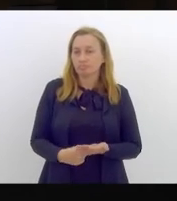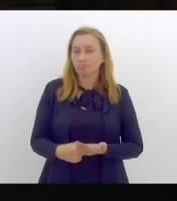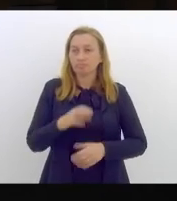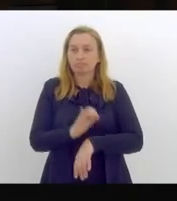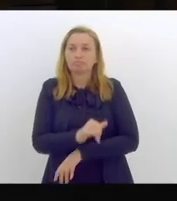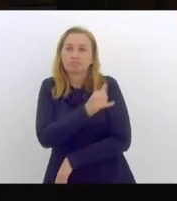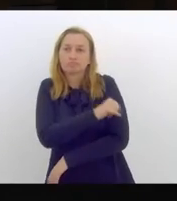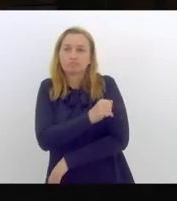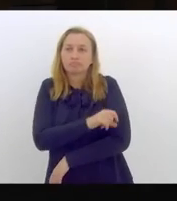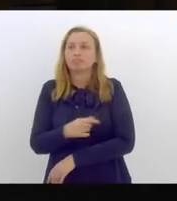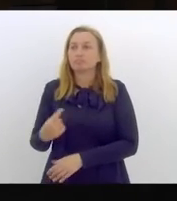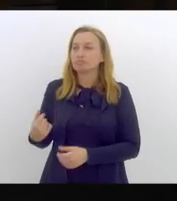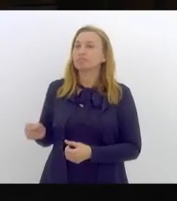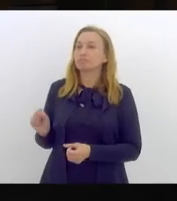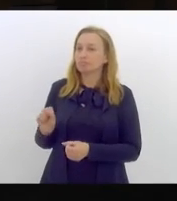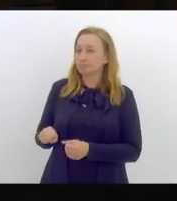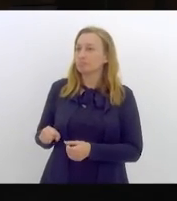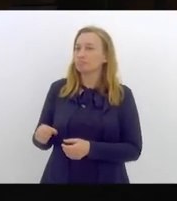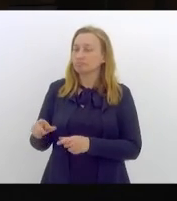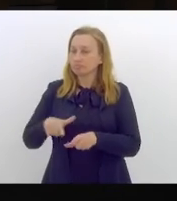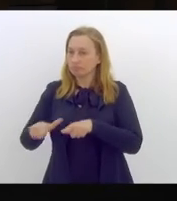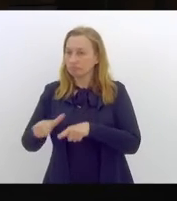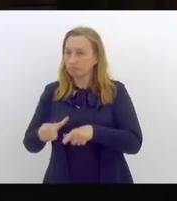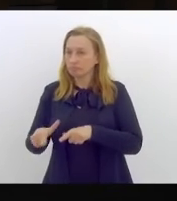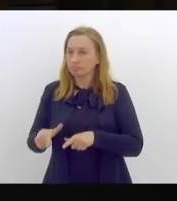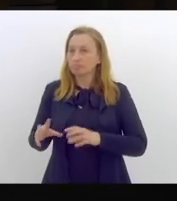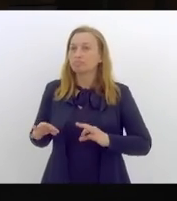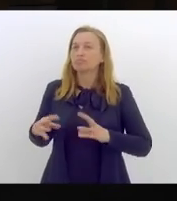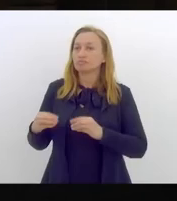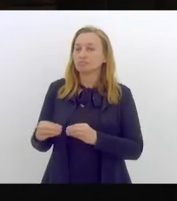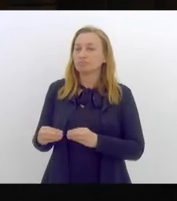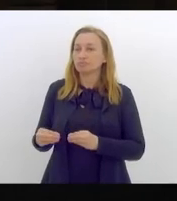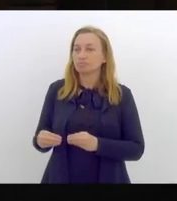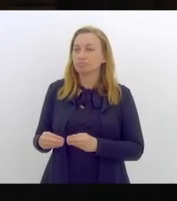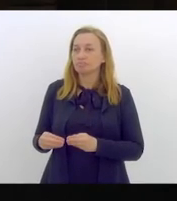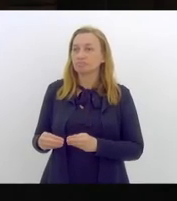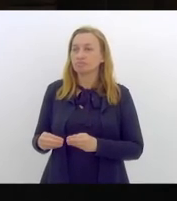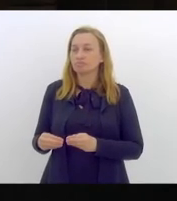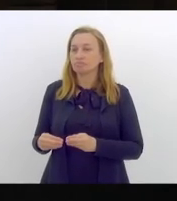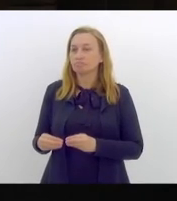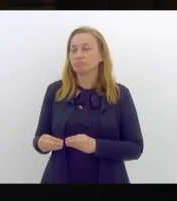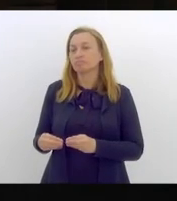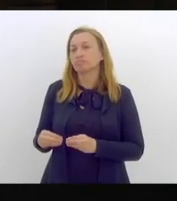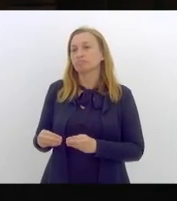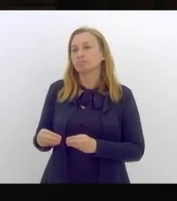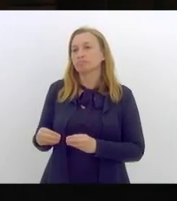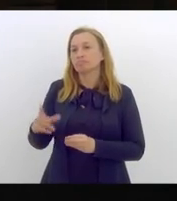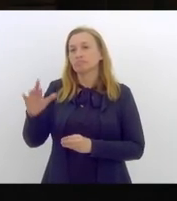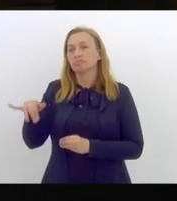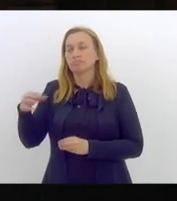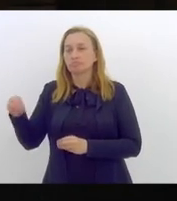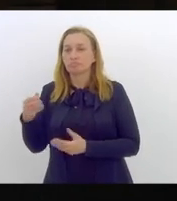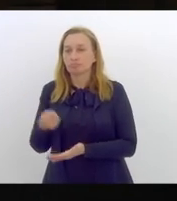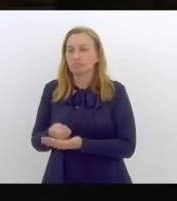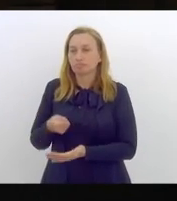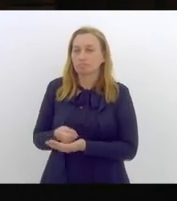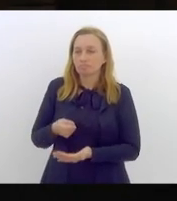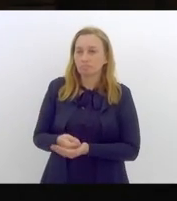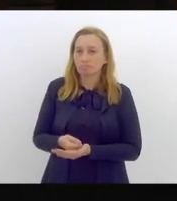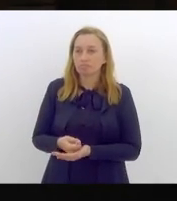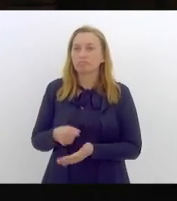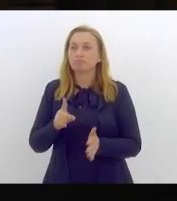do Rio de Janeiro ele fez o seu dever de casa, ele fez tudo como a União exigiu. A gente cortou na carne dos direitos dos